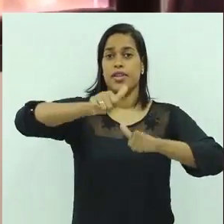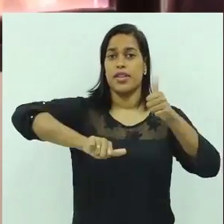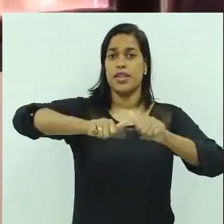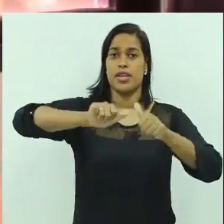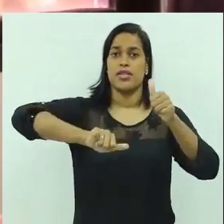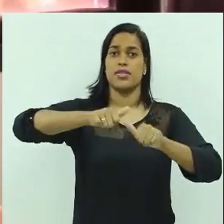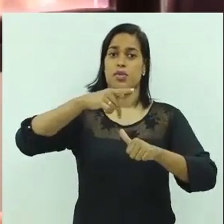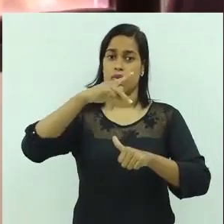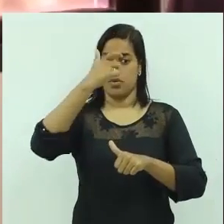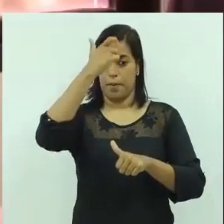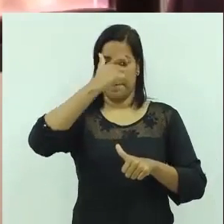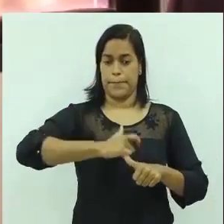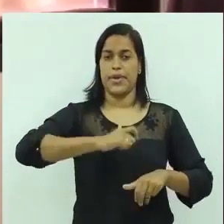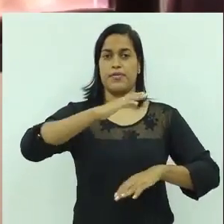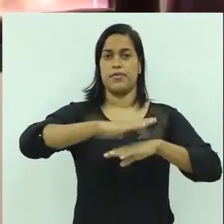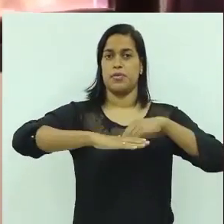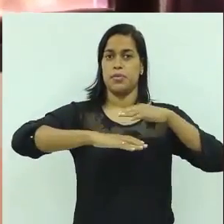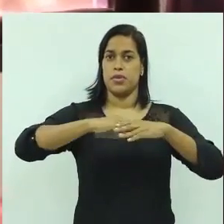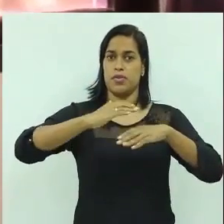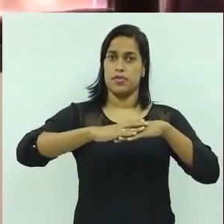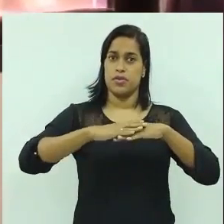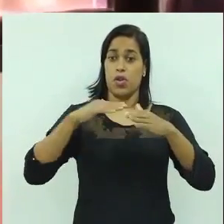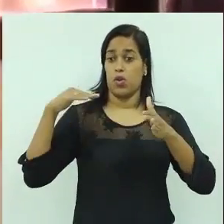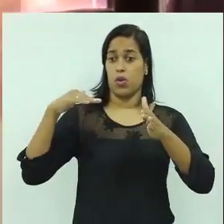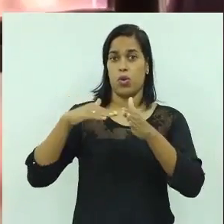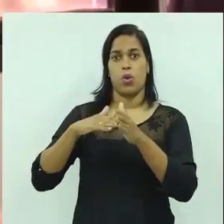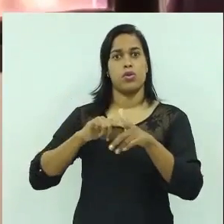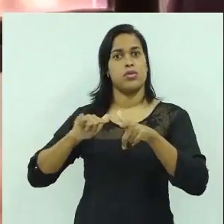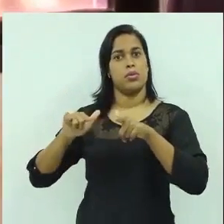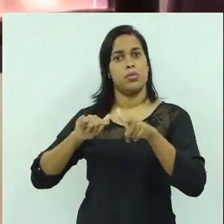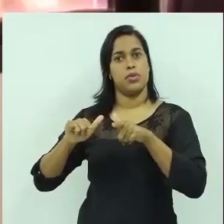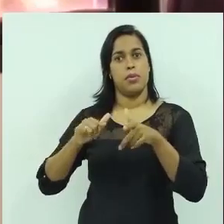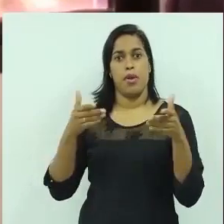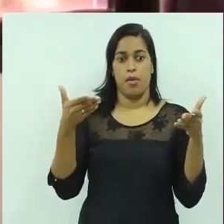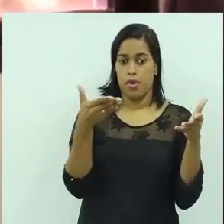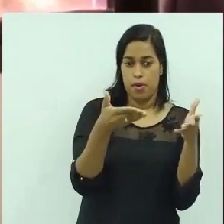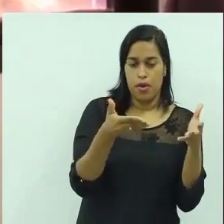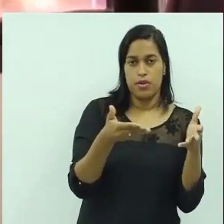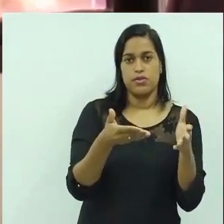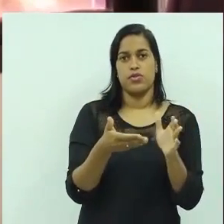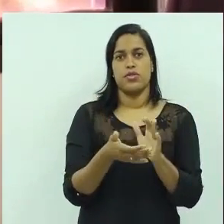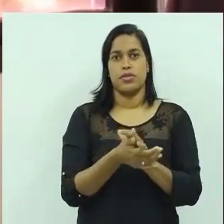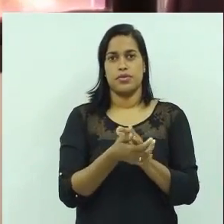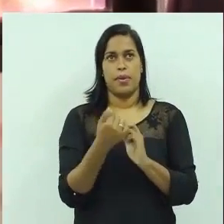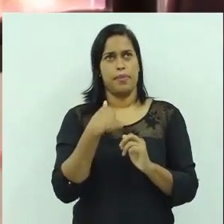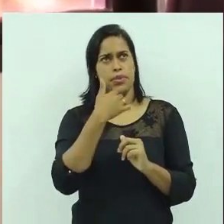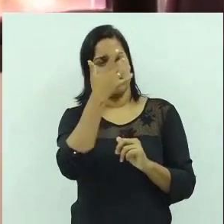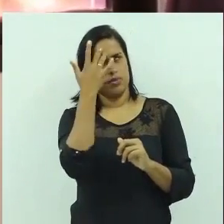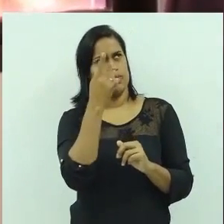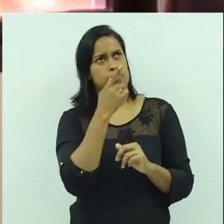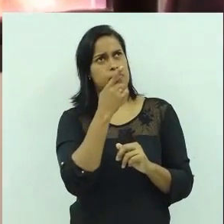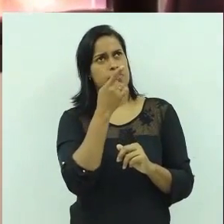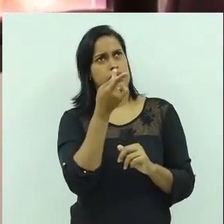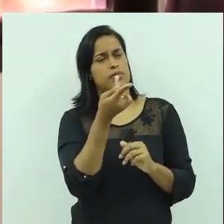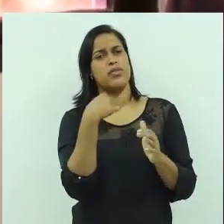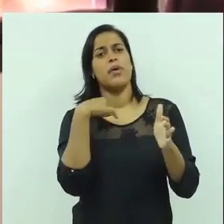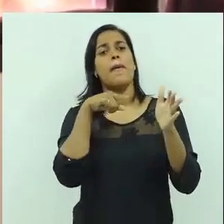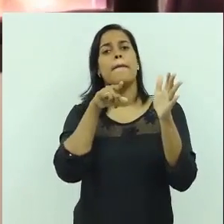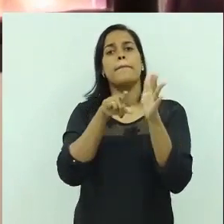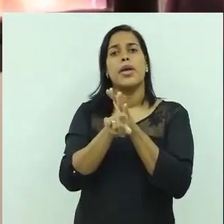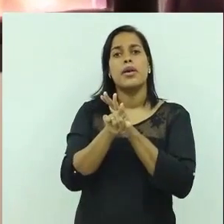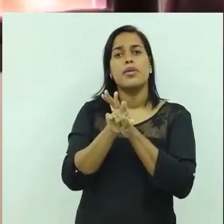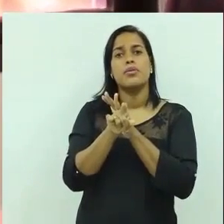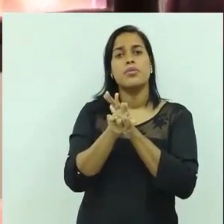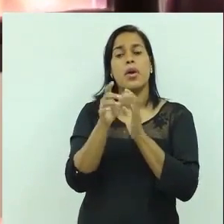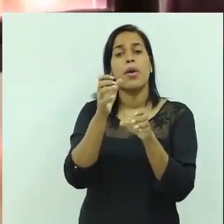avaliação do seu perfil profissional no último emprego, no emprego atual. E aí a pessoa fala e depois você pergunta assim, me